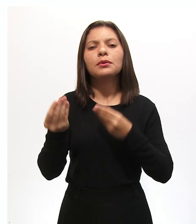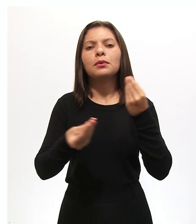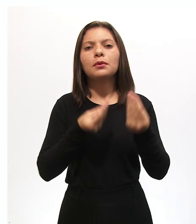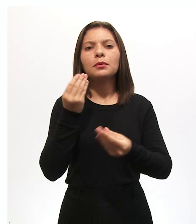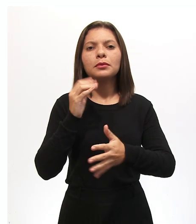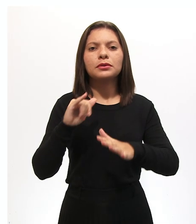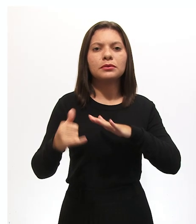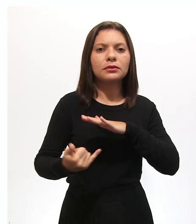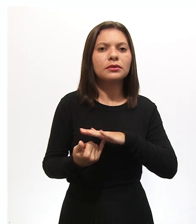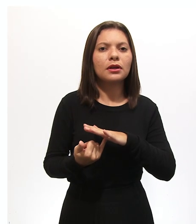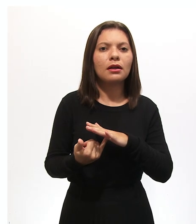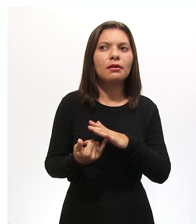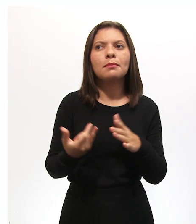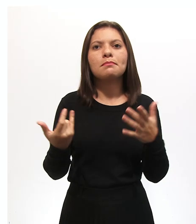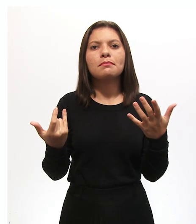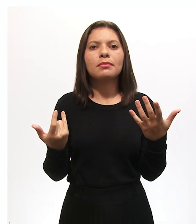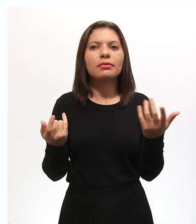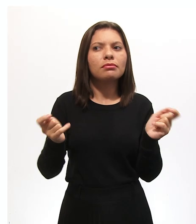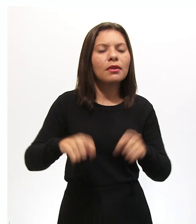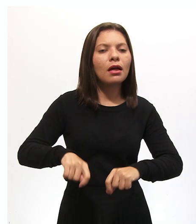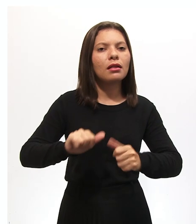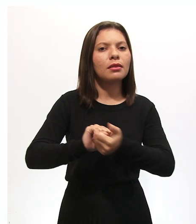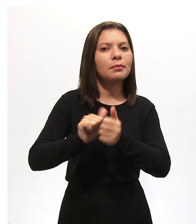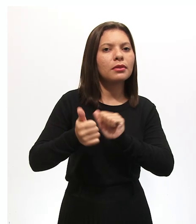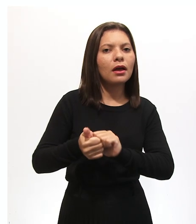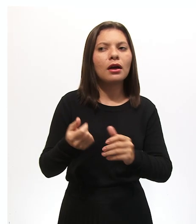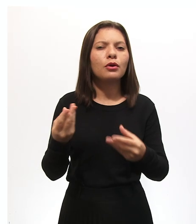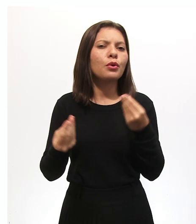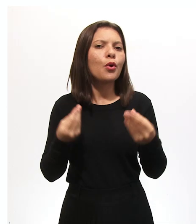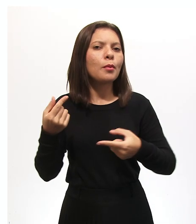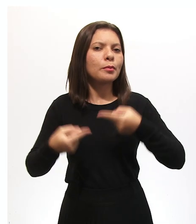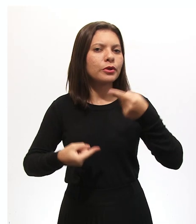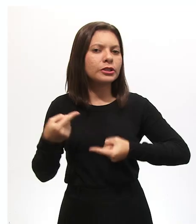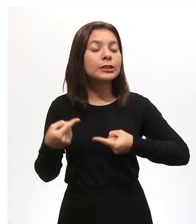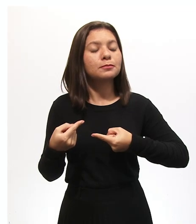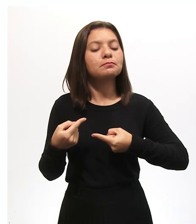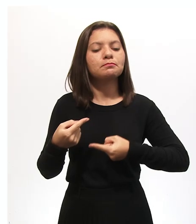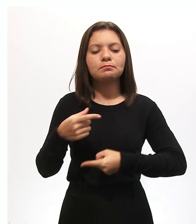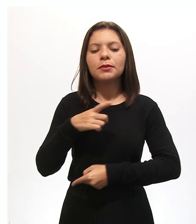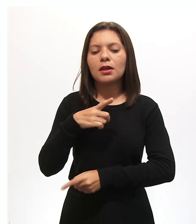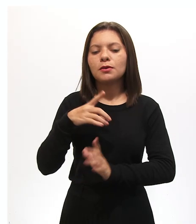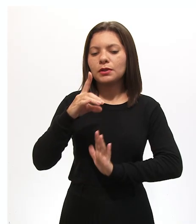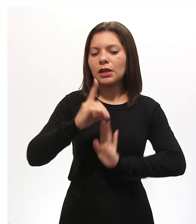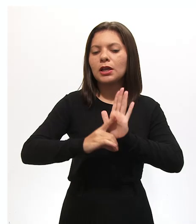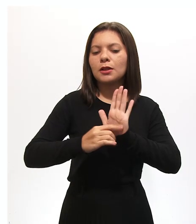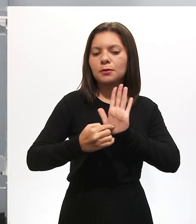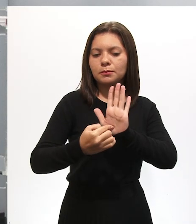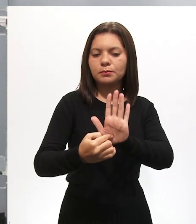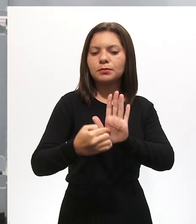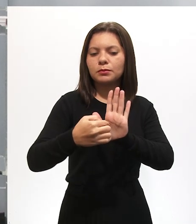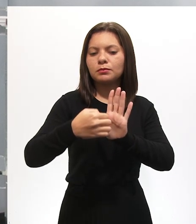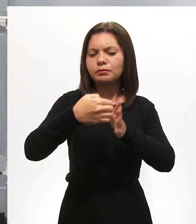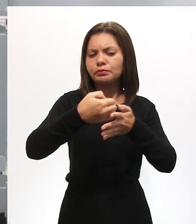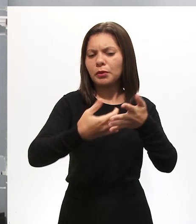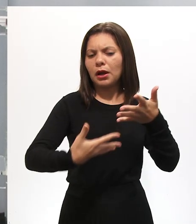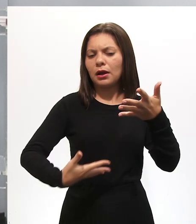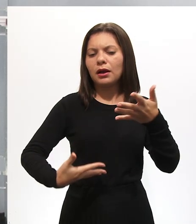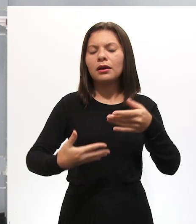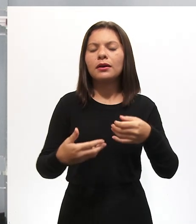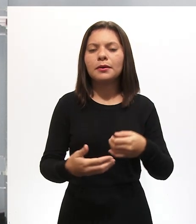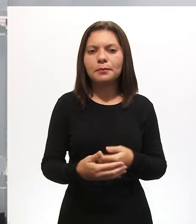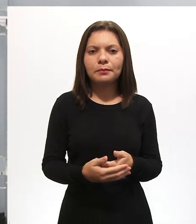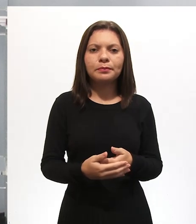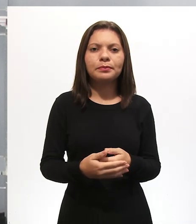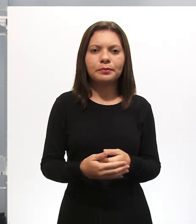instituições devem se adaptar à nova política. Então, esse decreto ele tem mais um viés de